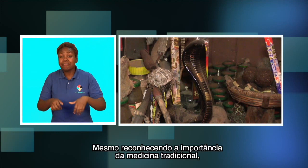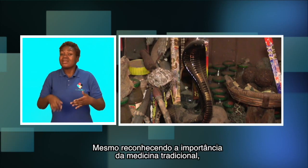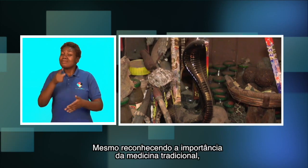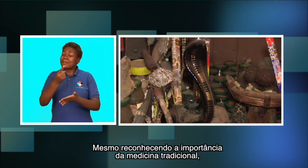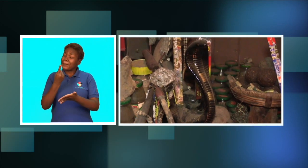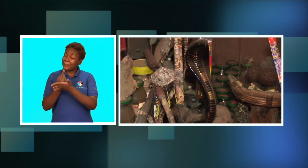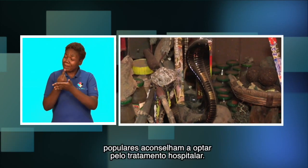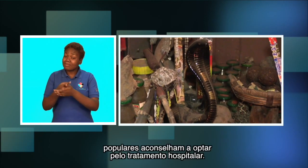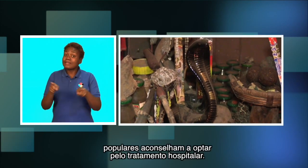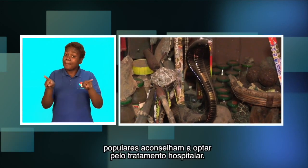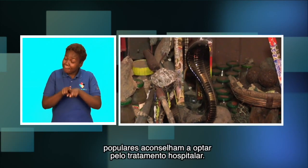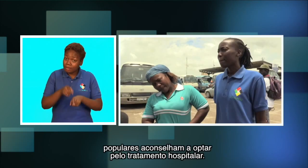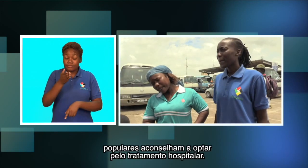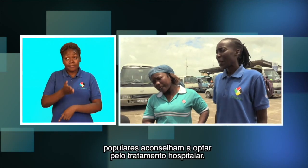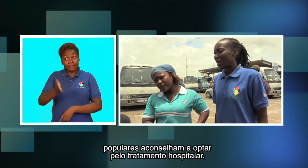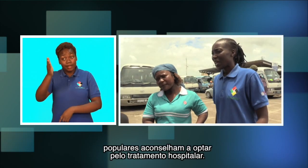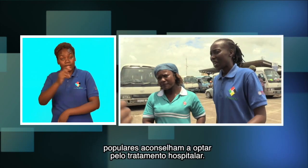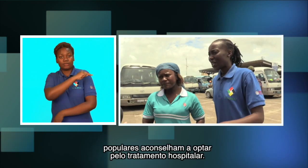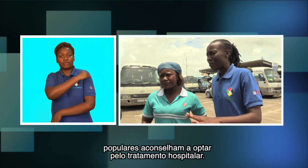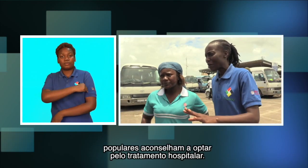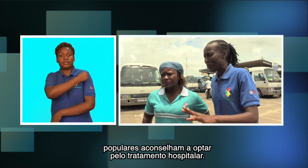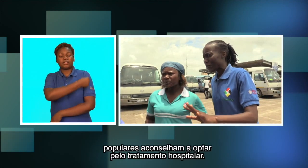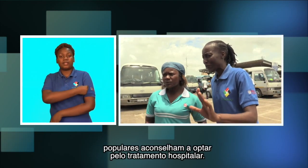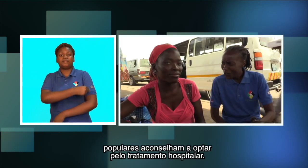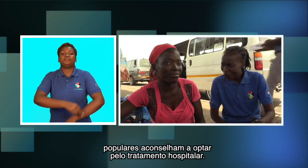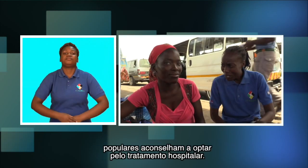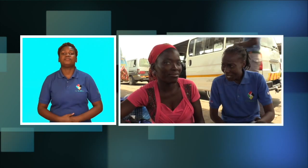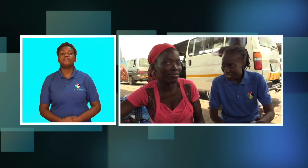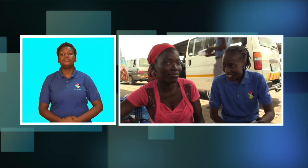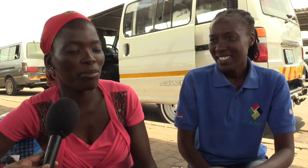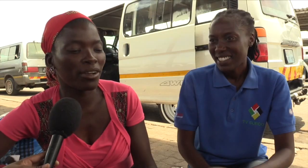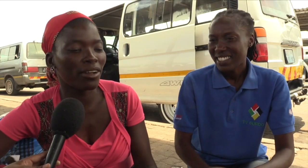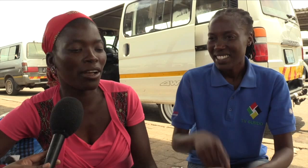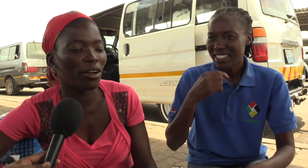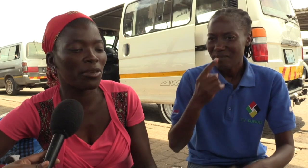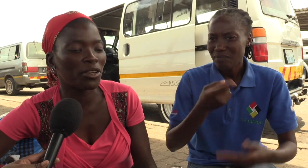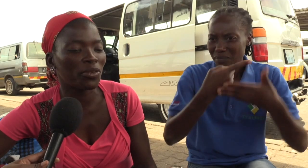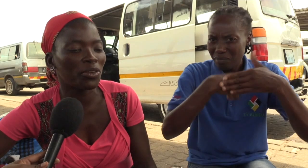tradicional, populares aconselham a optar pelo tratamento hospitalar.